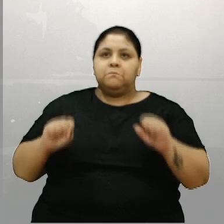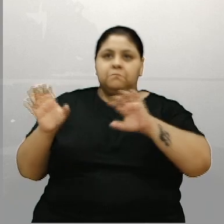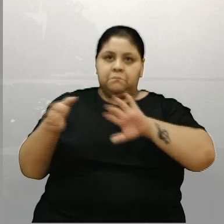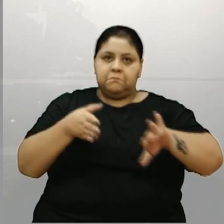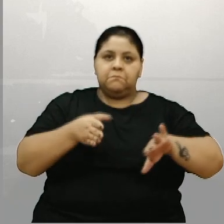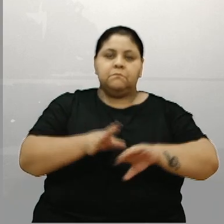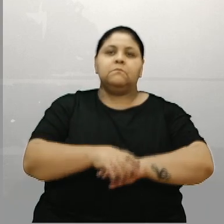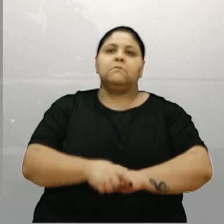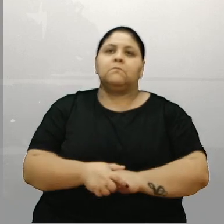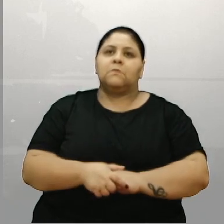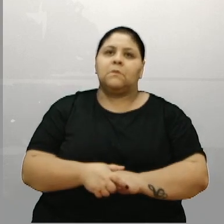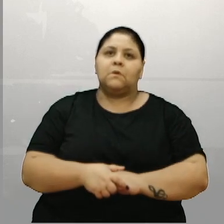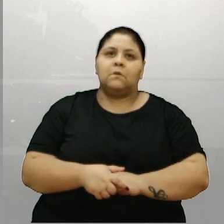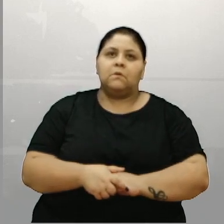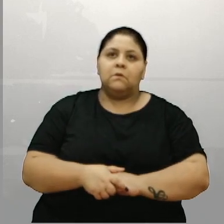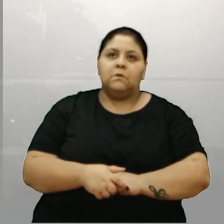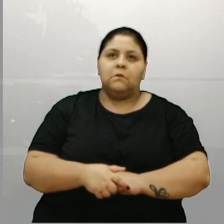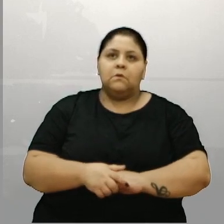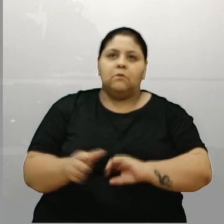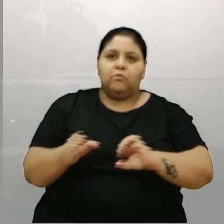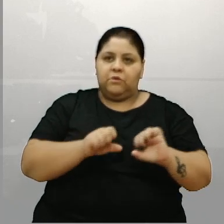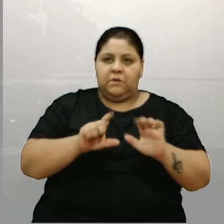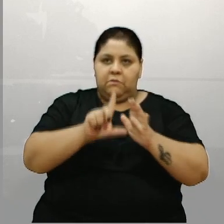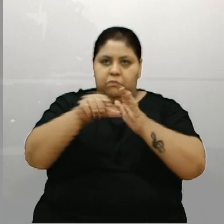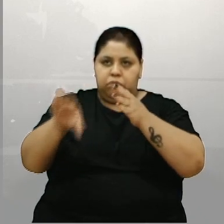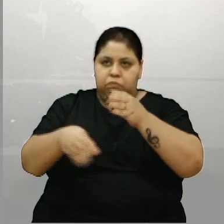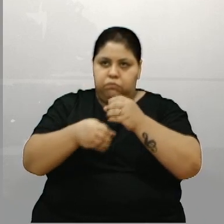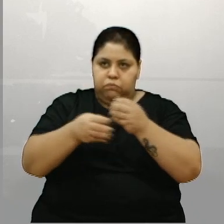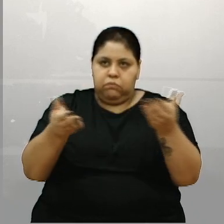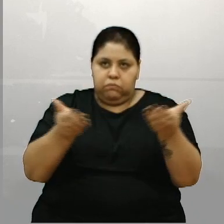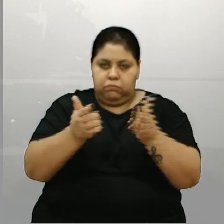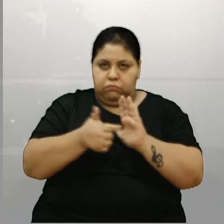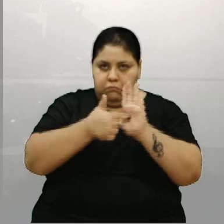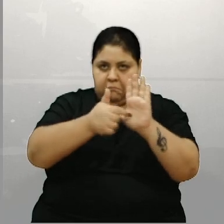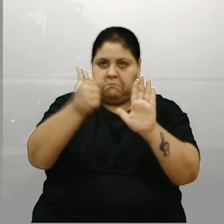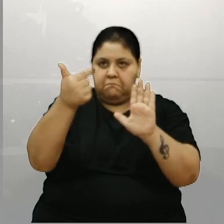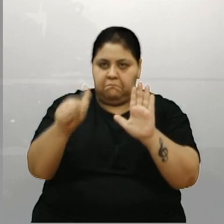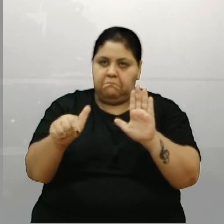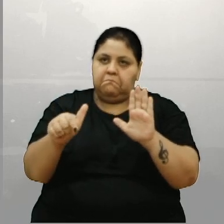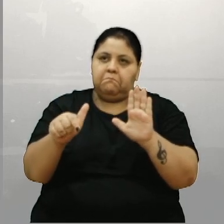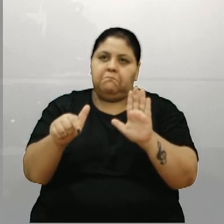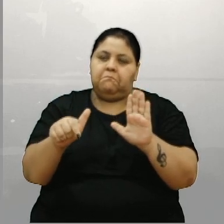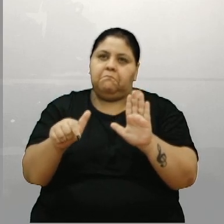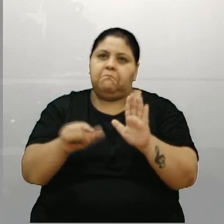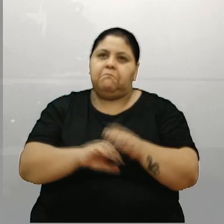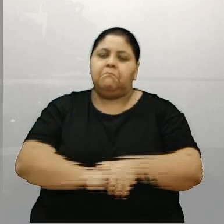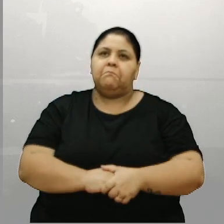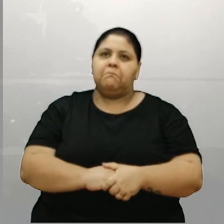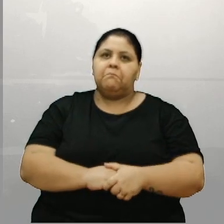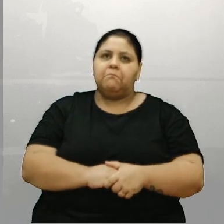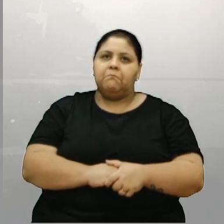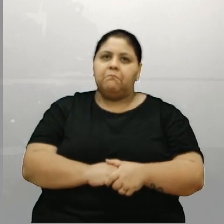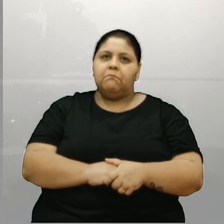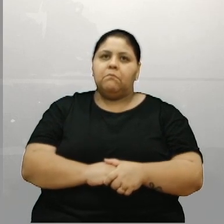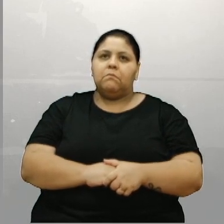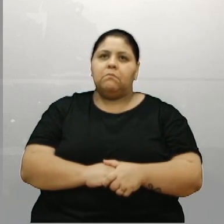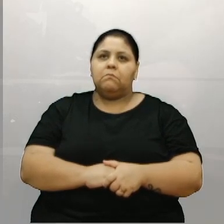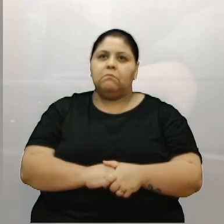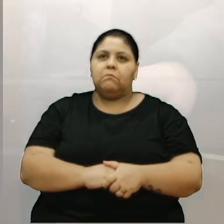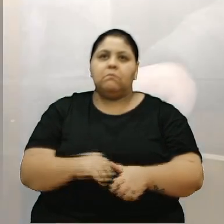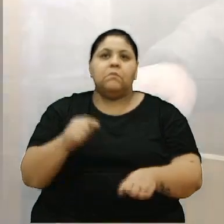Então, só, para mim poder conceder Deus à parte, eu só quero passar mais um. Então, ontem não deu tempo